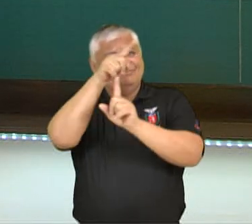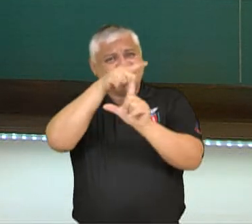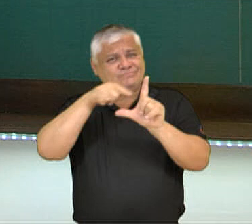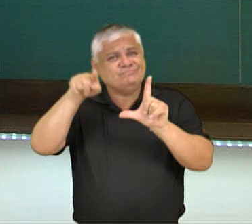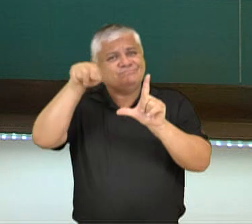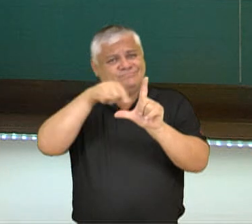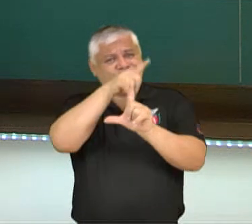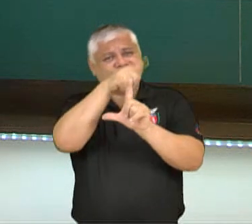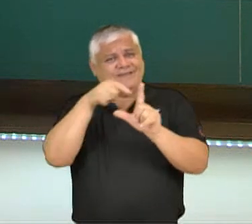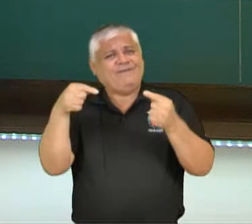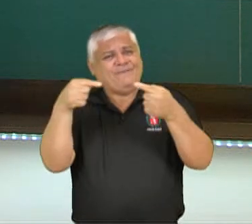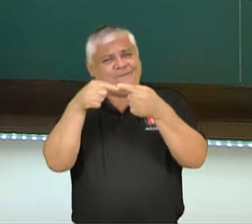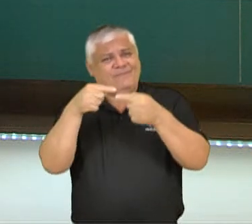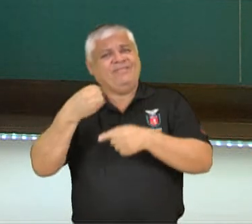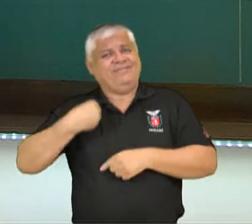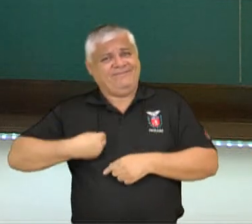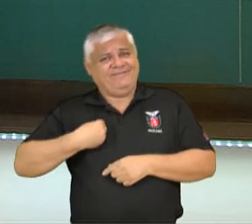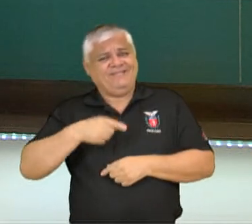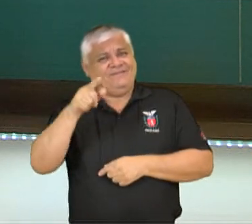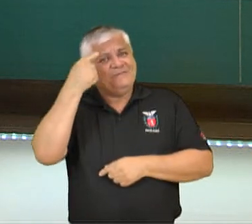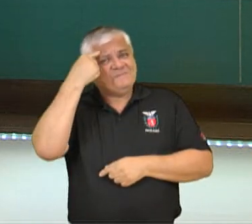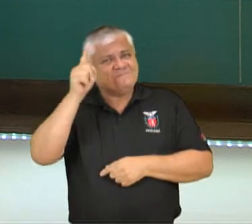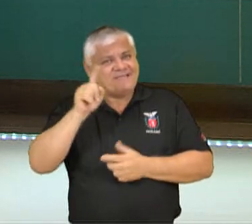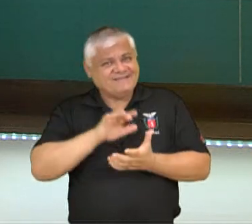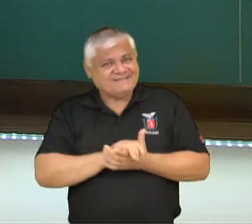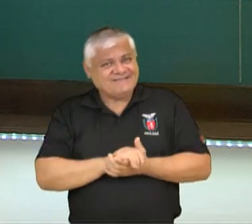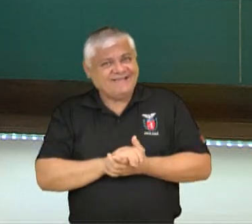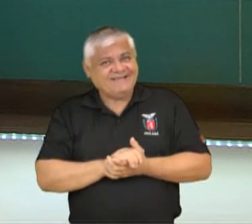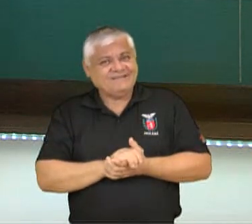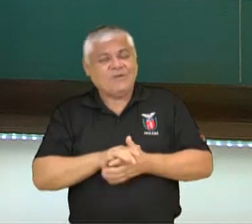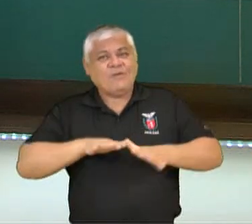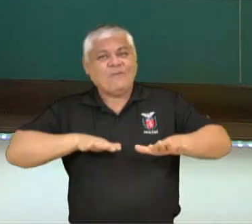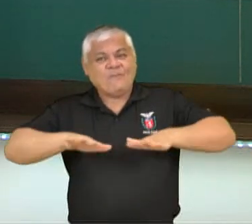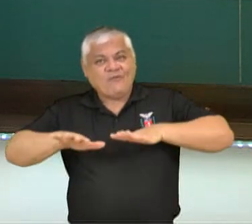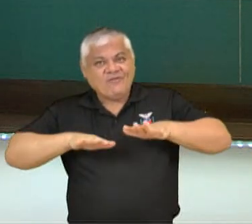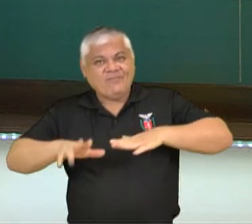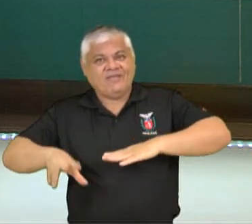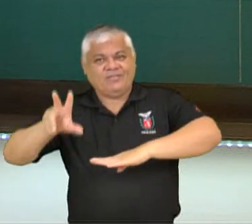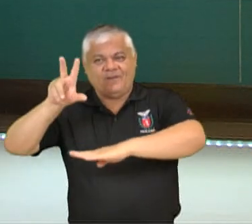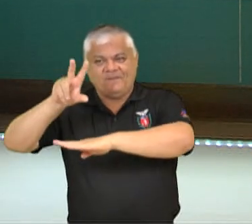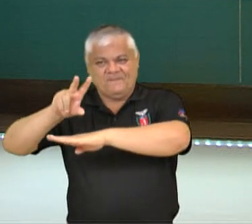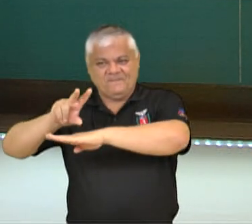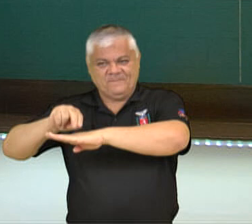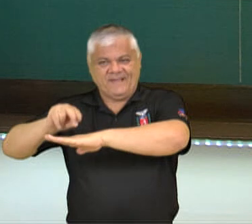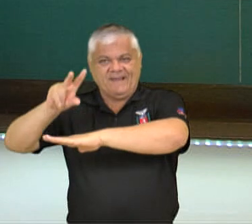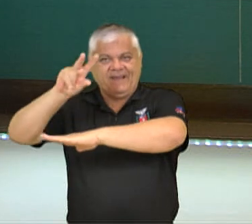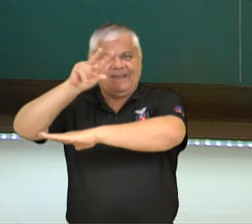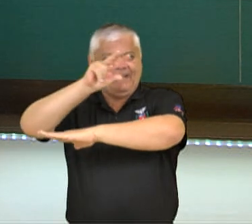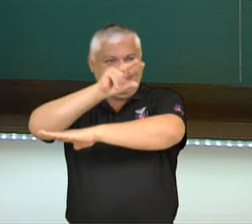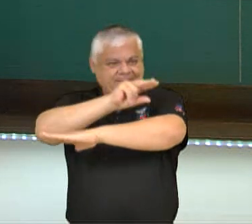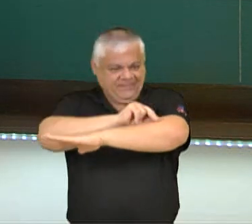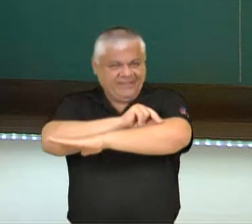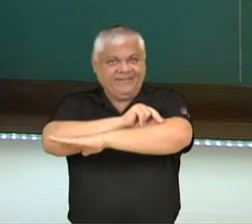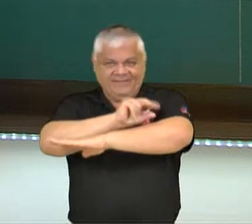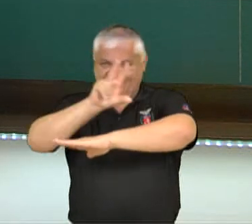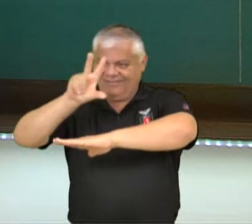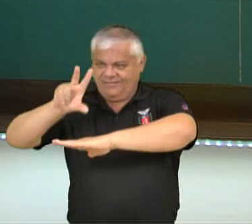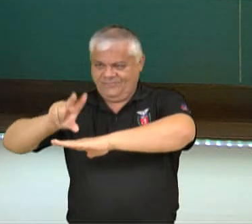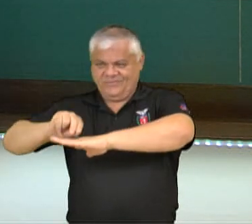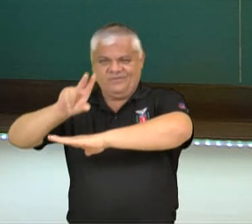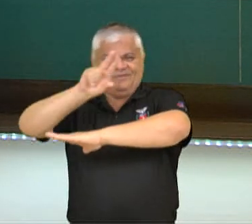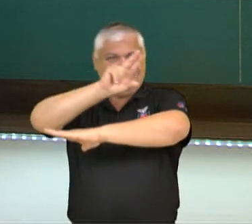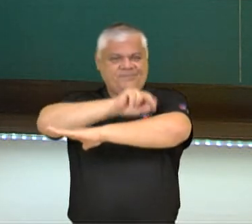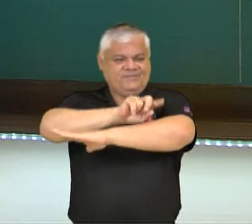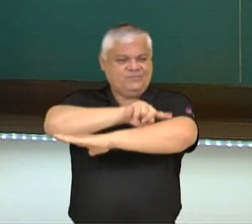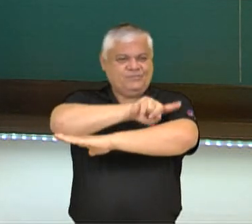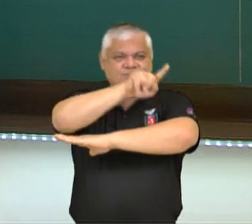quadrática, né? Aposto que você nem imaginava que o movimento do pulo de um grilo tem relação aí com a função quadrática, né? E por